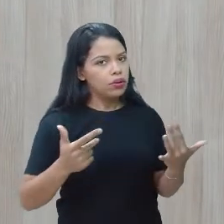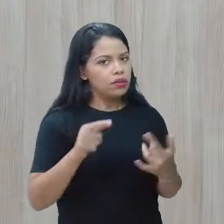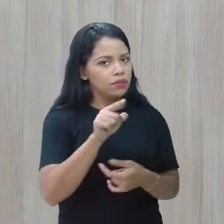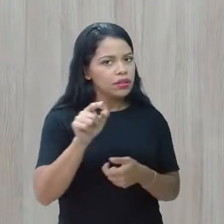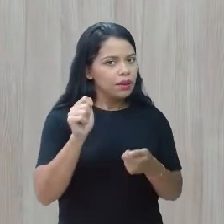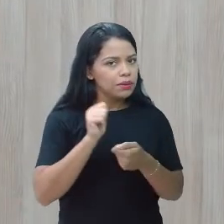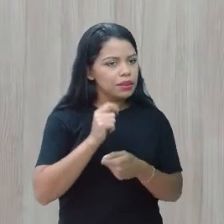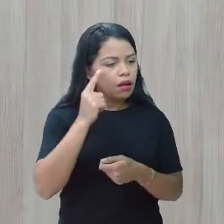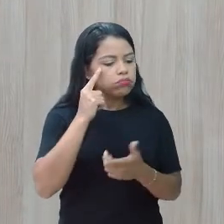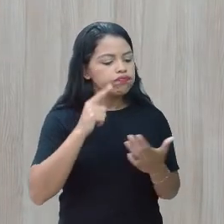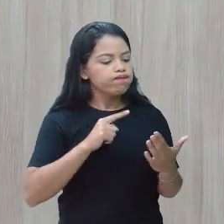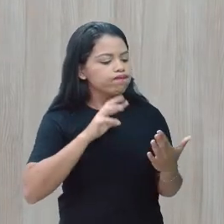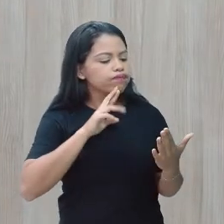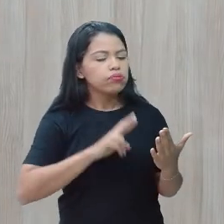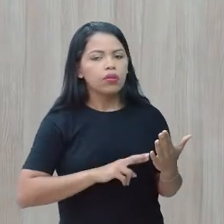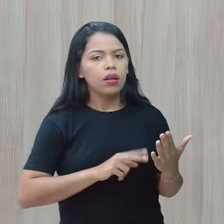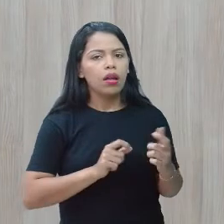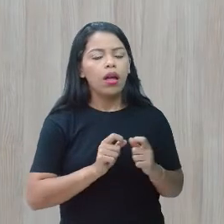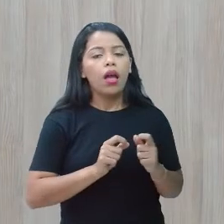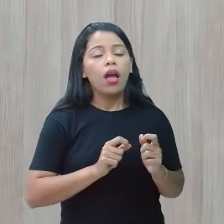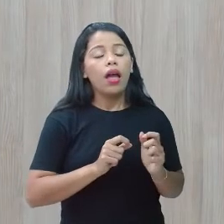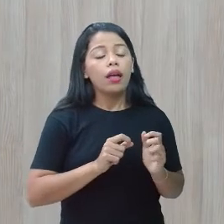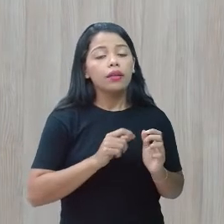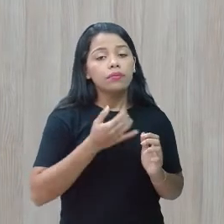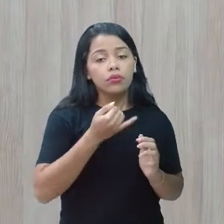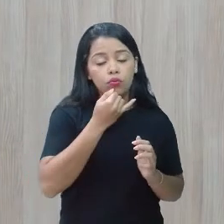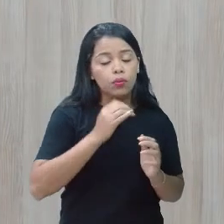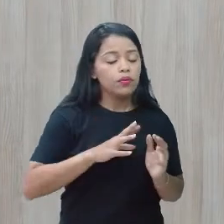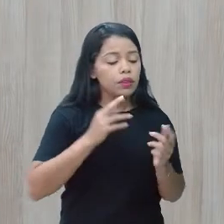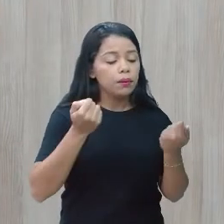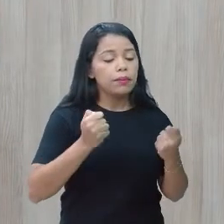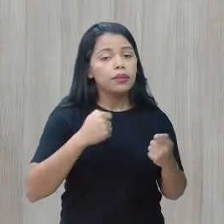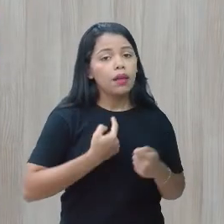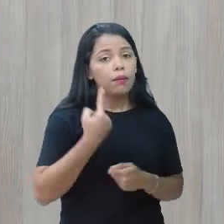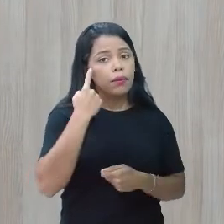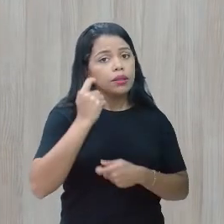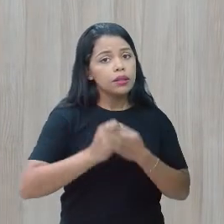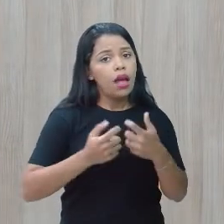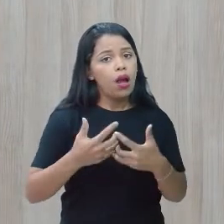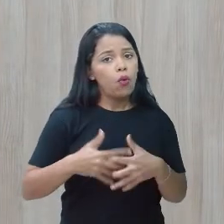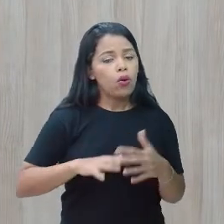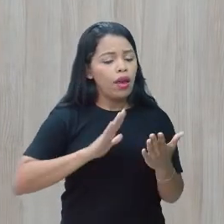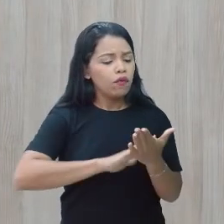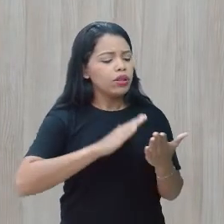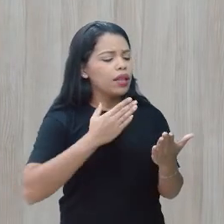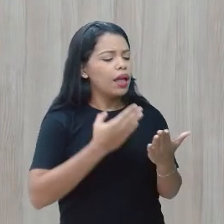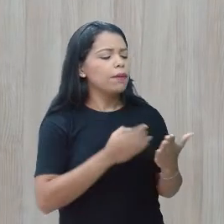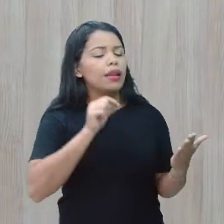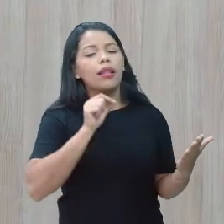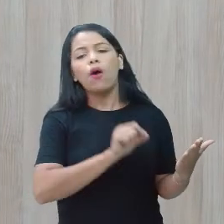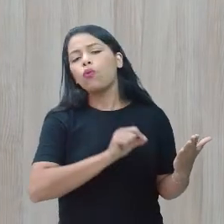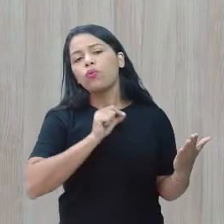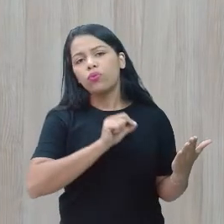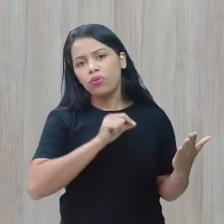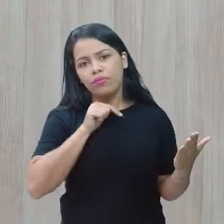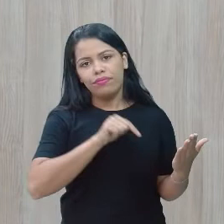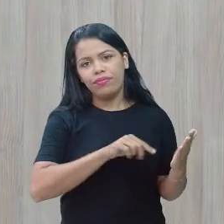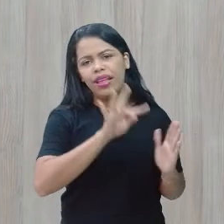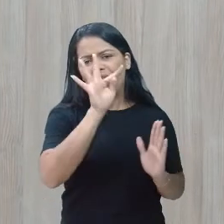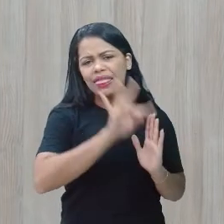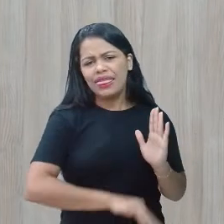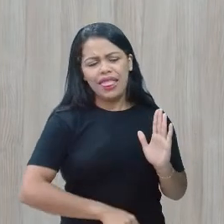que é que representa aquelas palavras. Qual é a interpretação que você precisa fazer daquele texto? Será que aquele texto